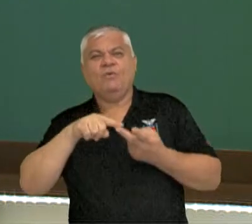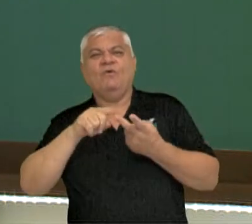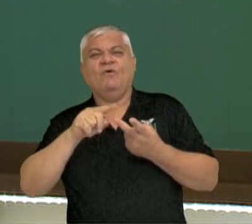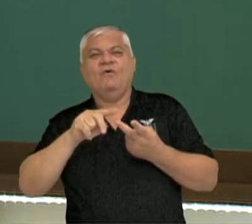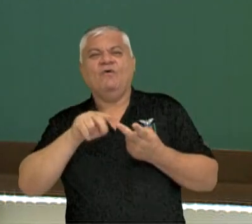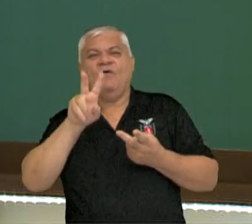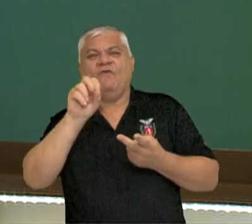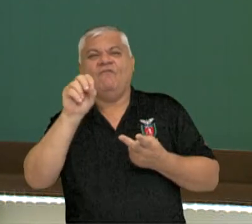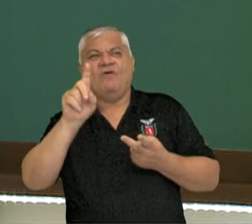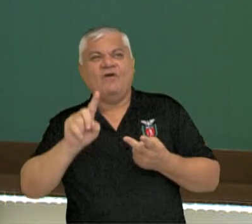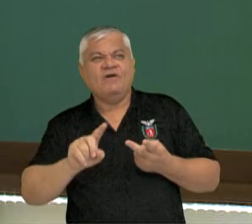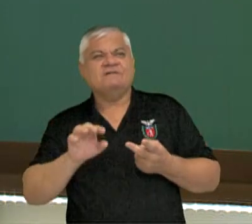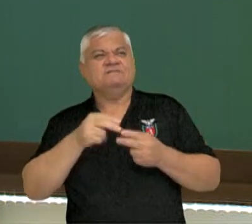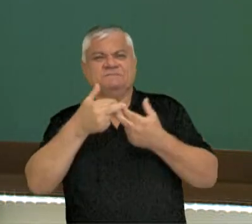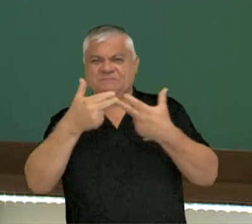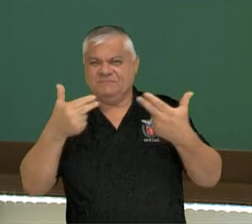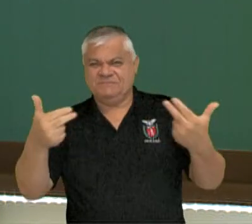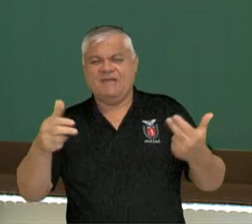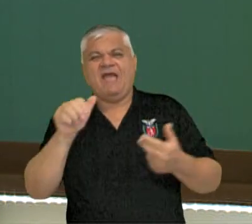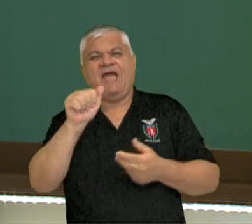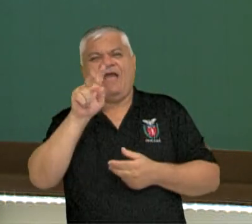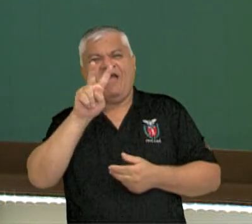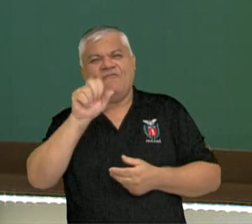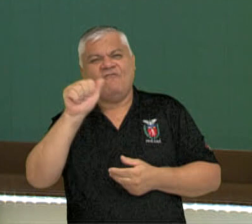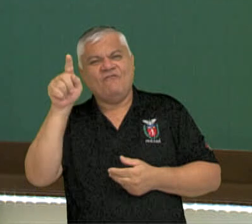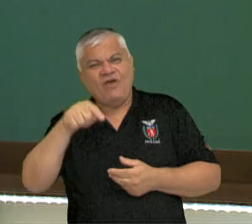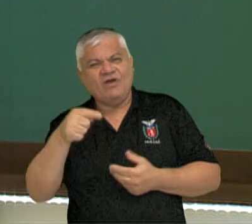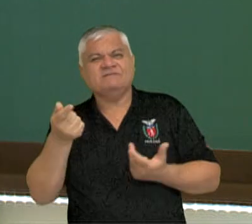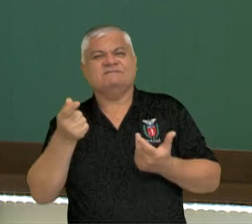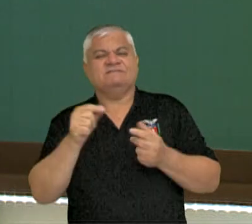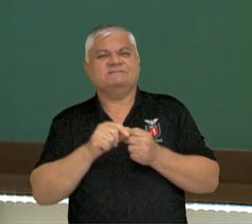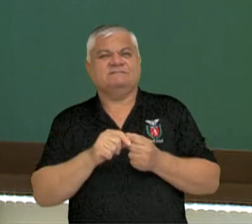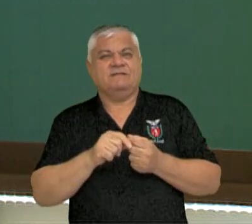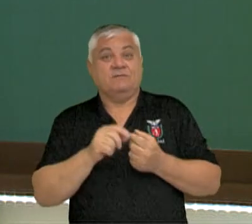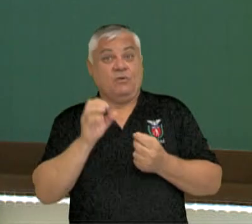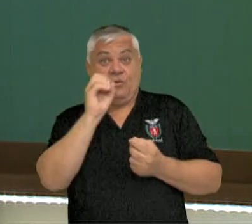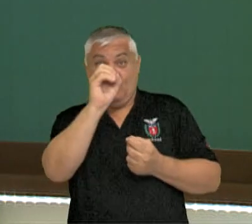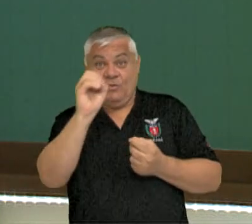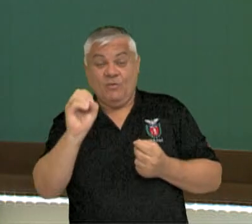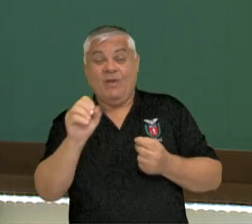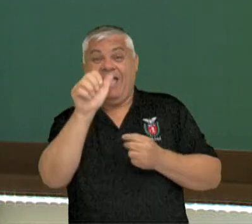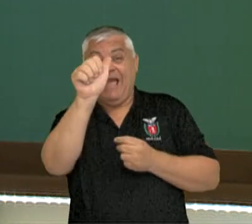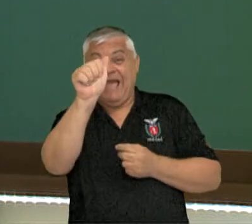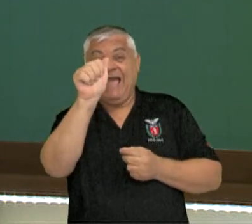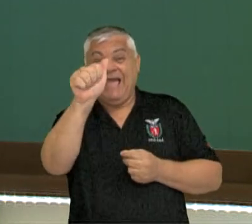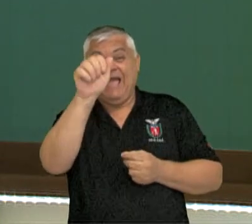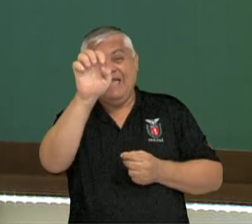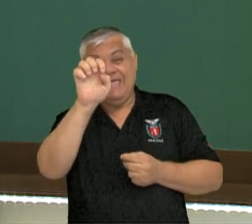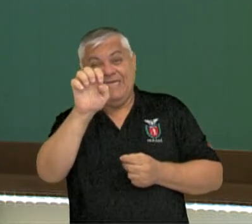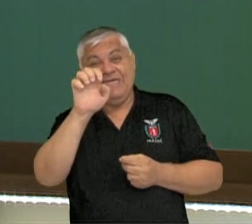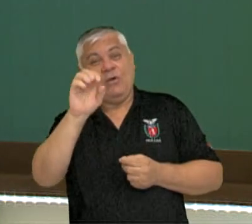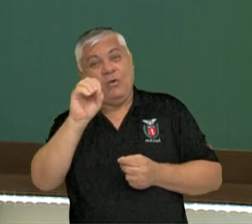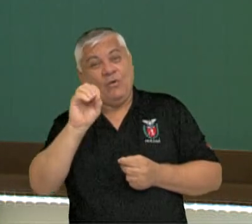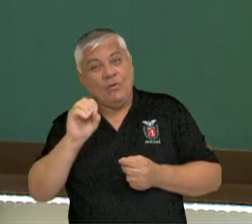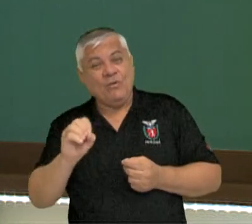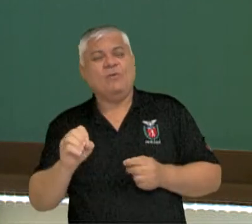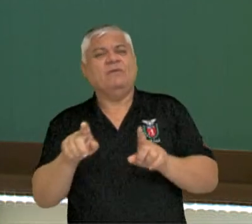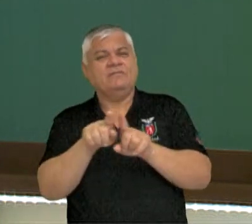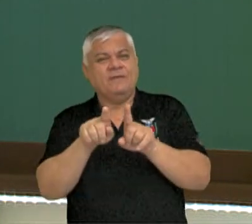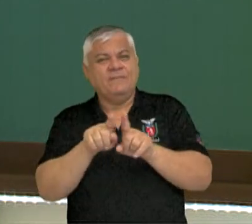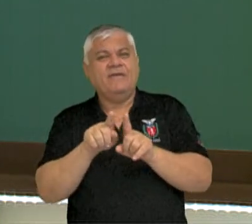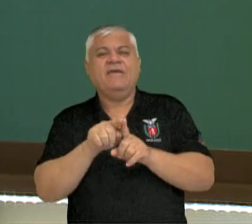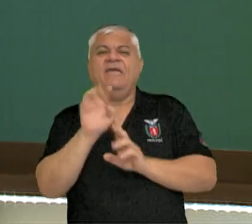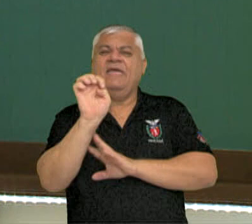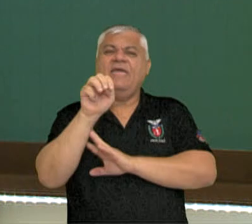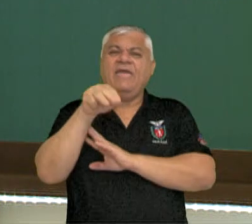né? Então, olha lá, termina com os, né? Temos também palavras que terminam com